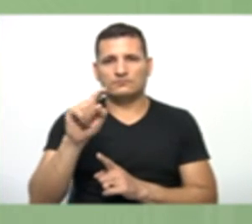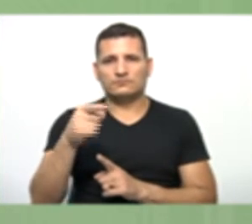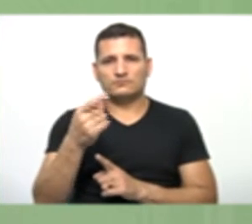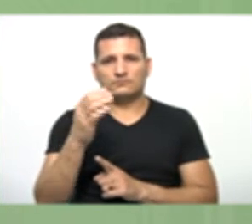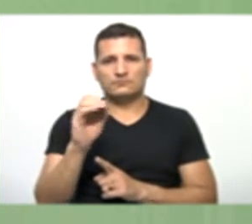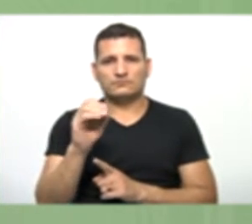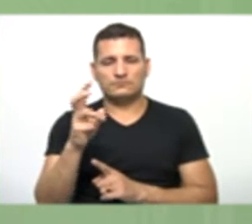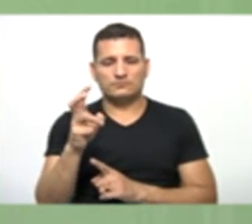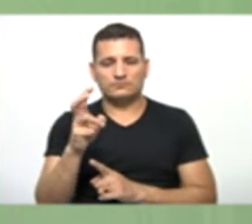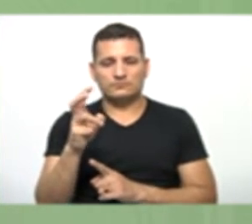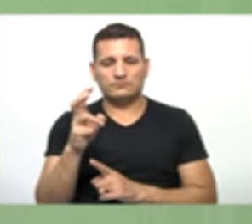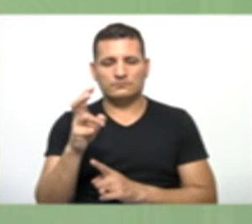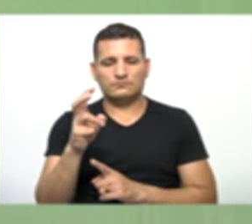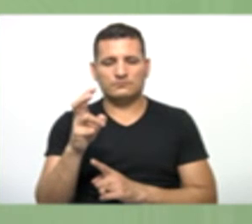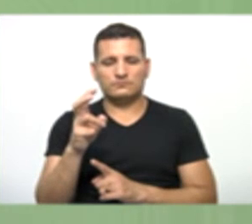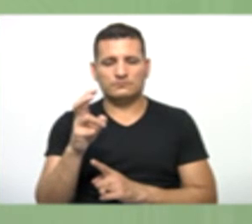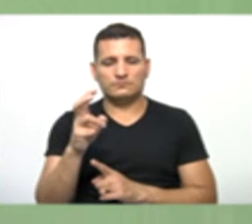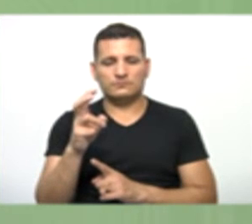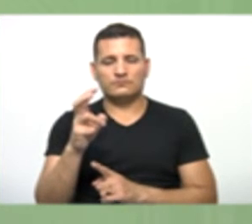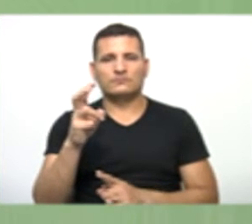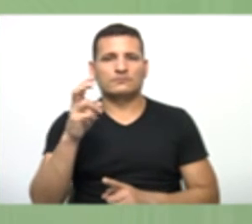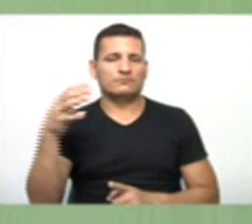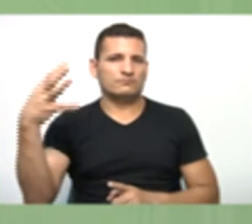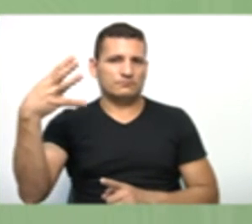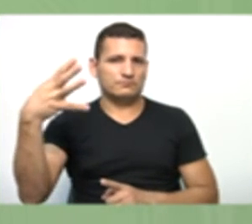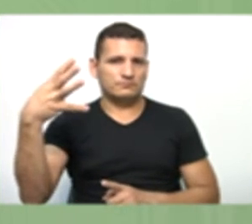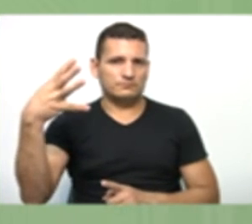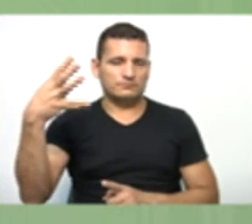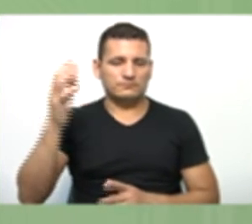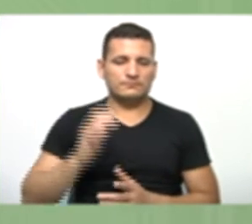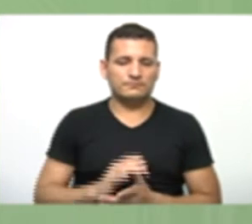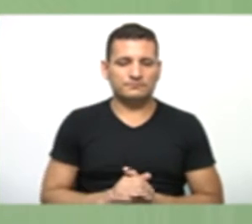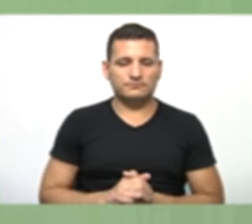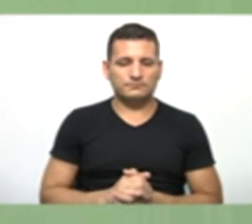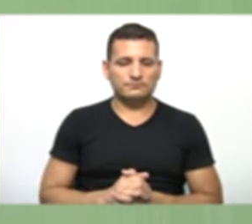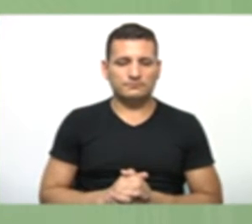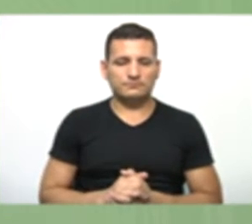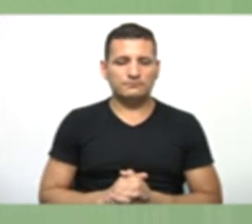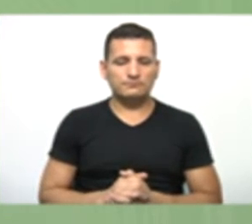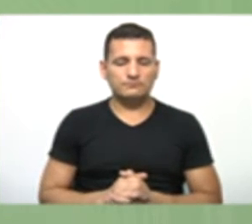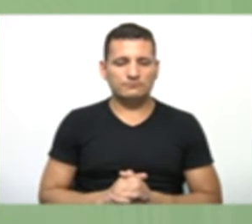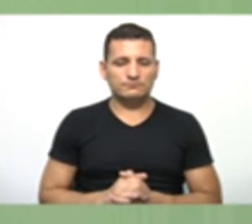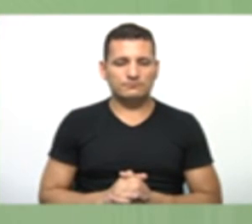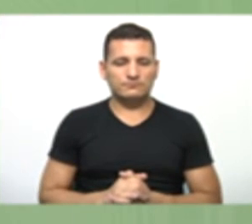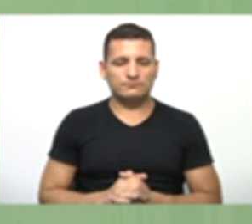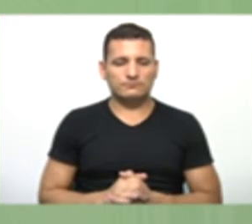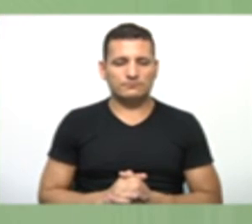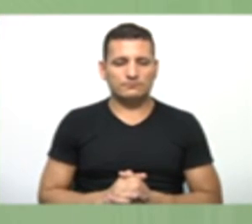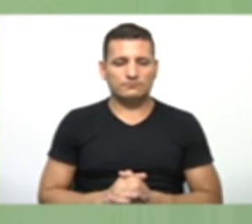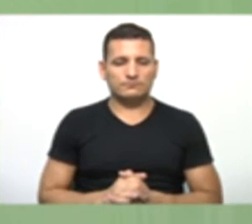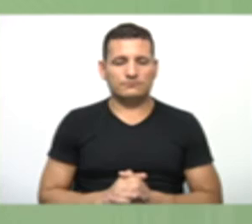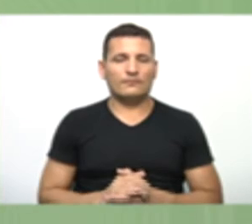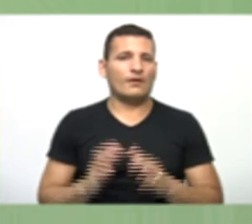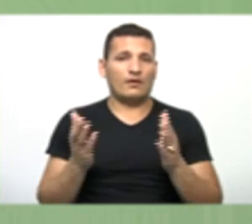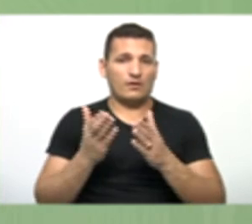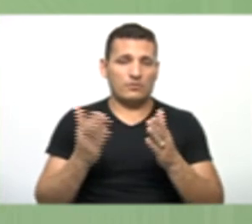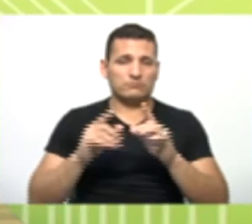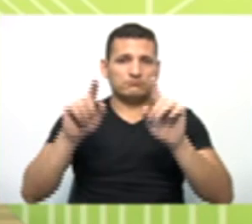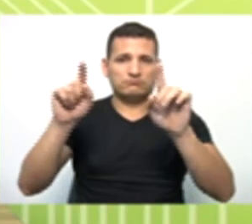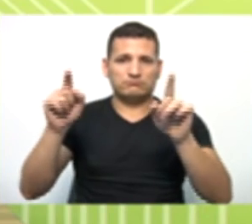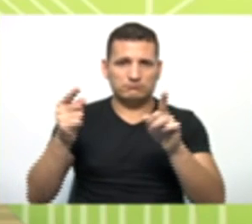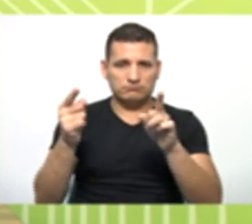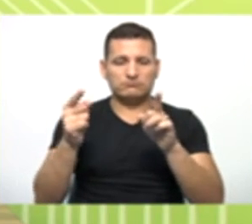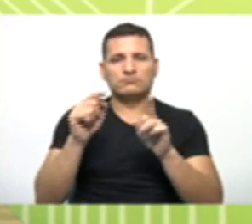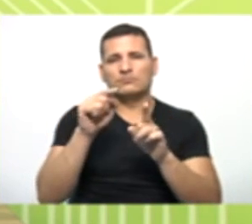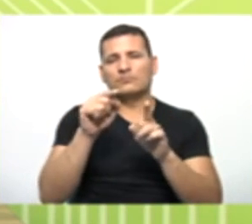0,05 elevado a 4. E agora aqui você vai fazer os cálculos. Somar dentro do parênteses 1